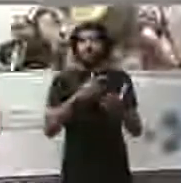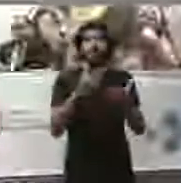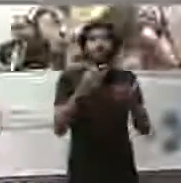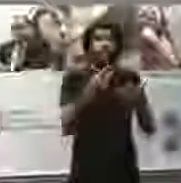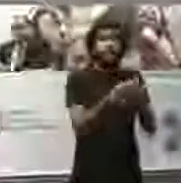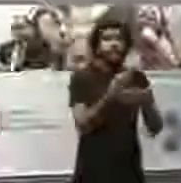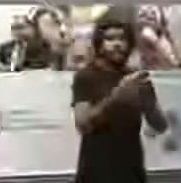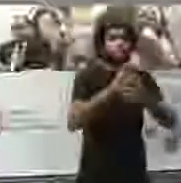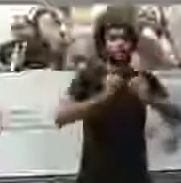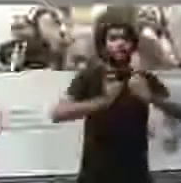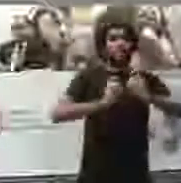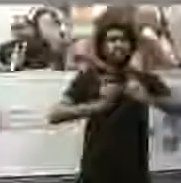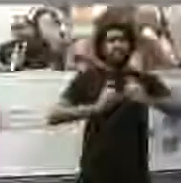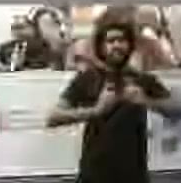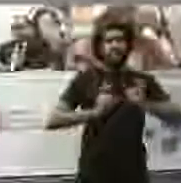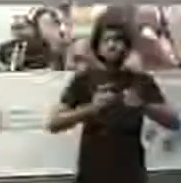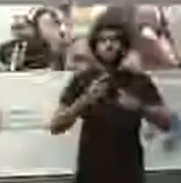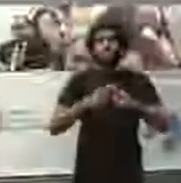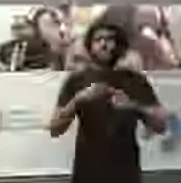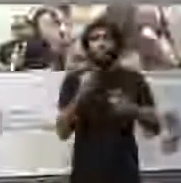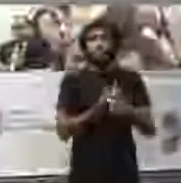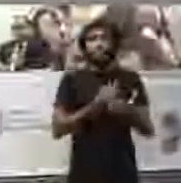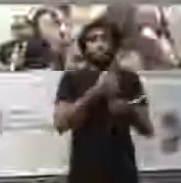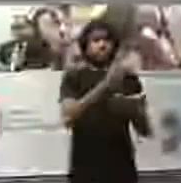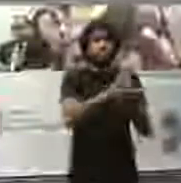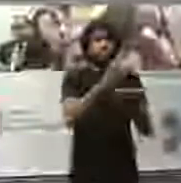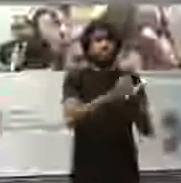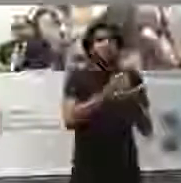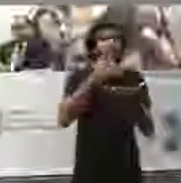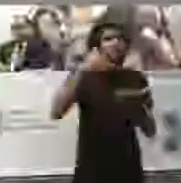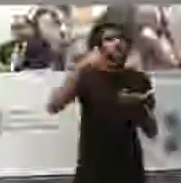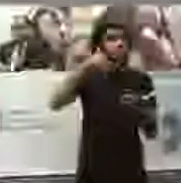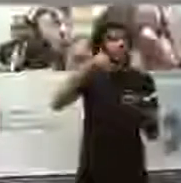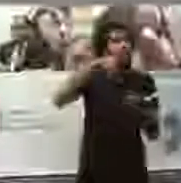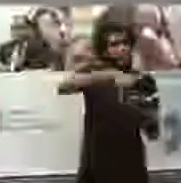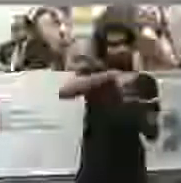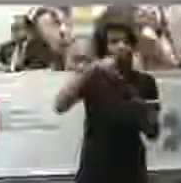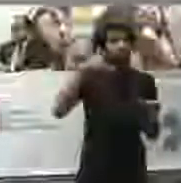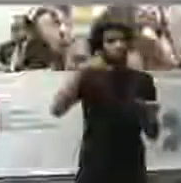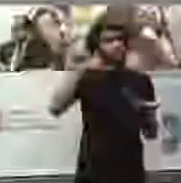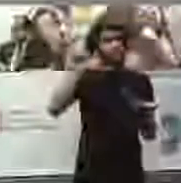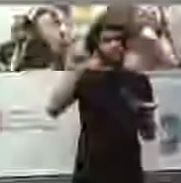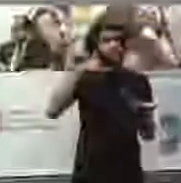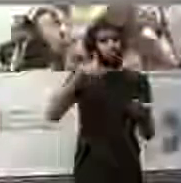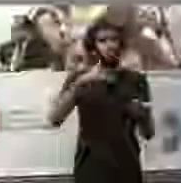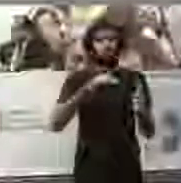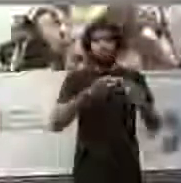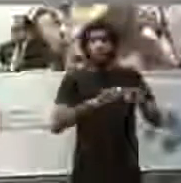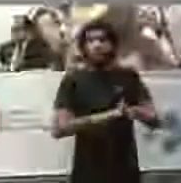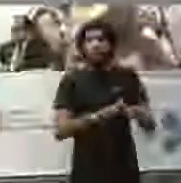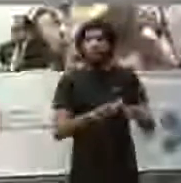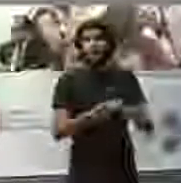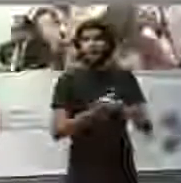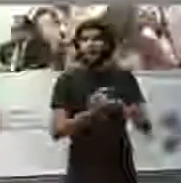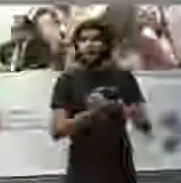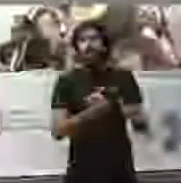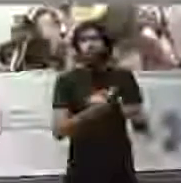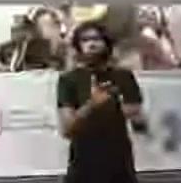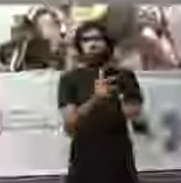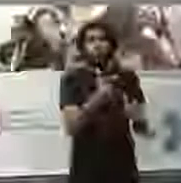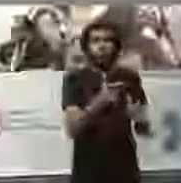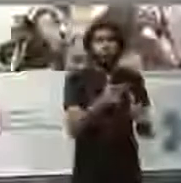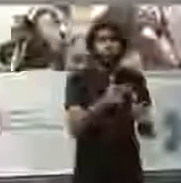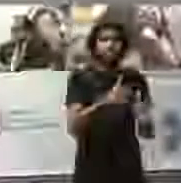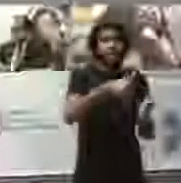foi movido por que nós não contratamos telefonia é ficamos alguns meses sem encontrar telefone